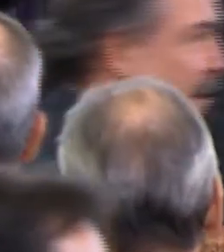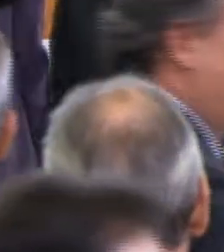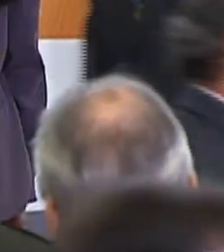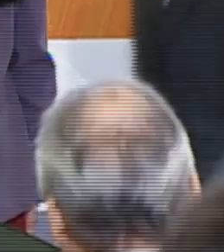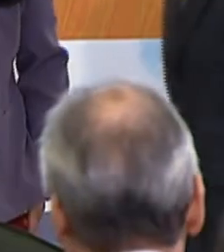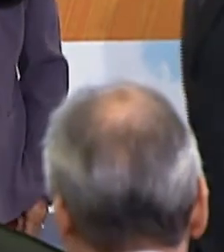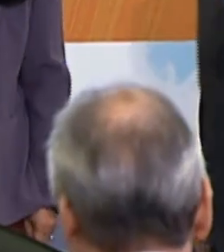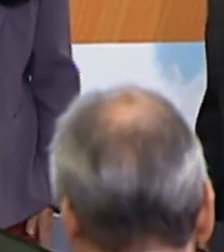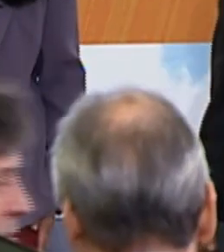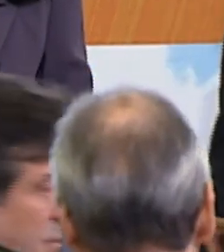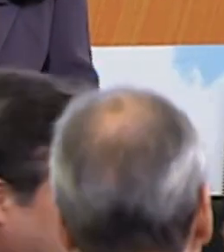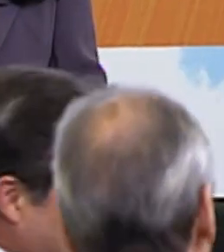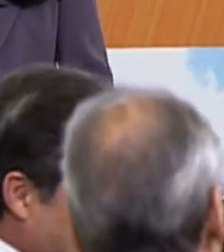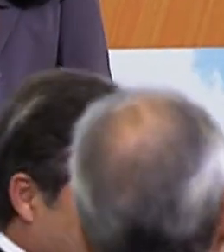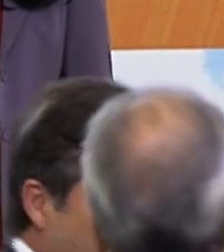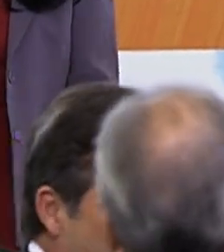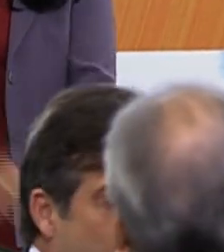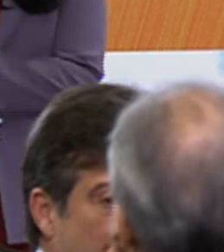E aí